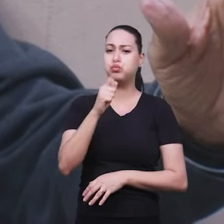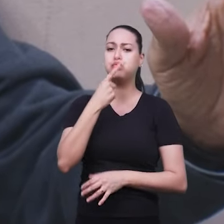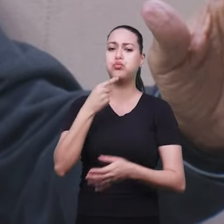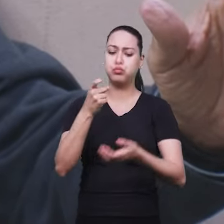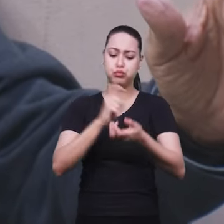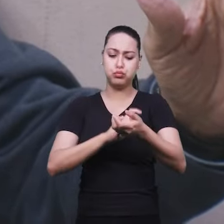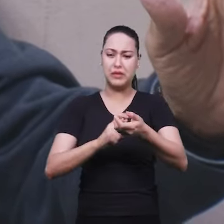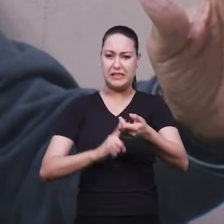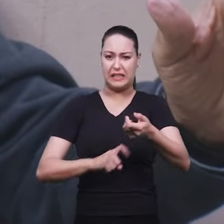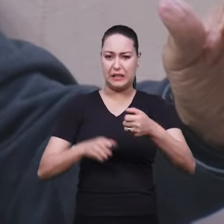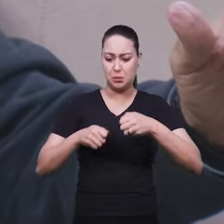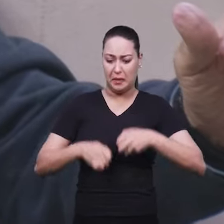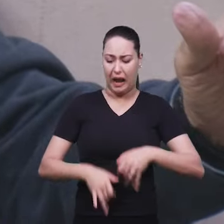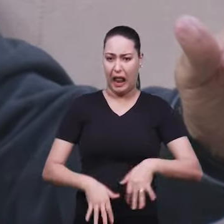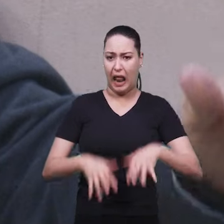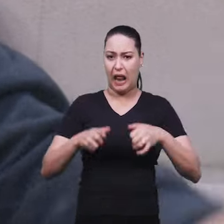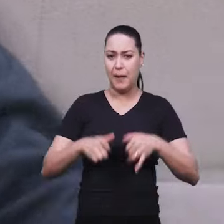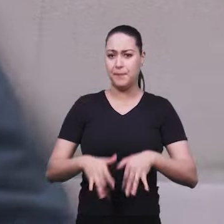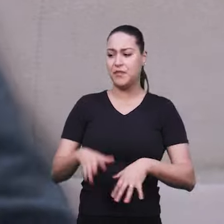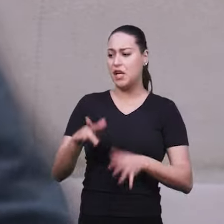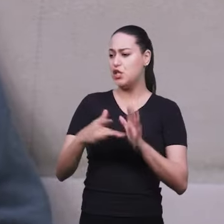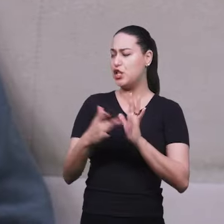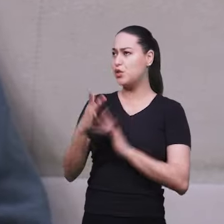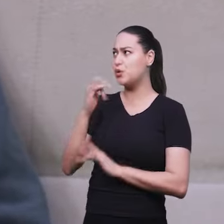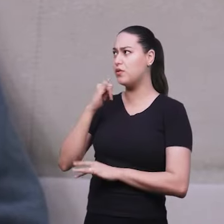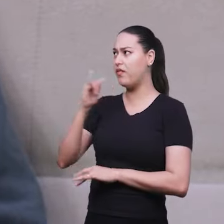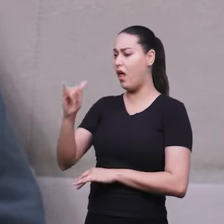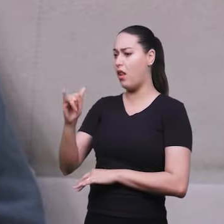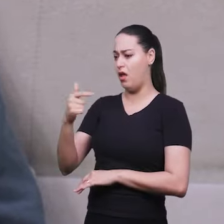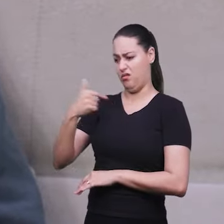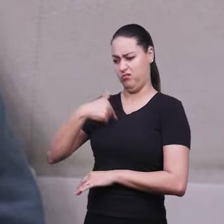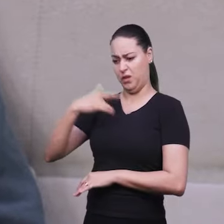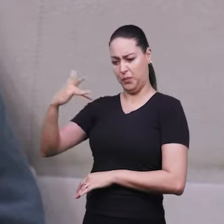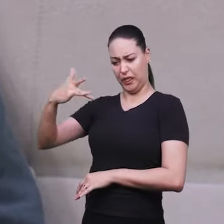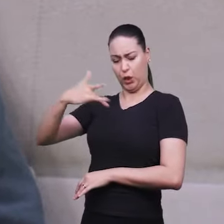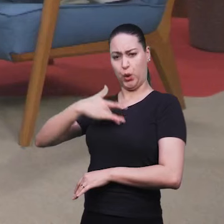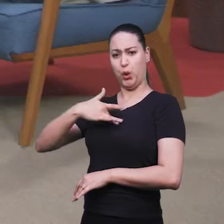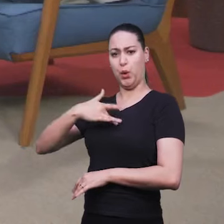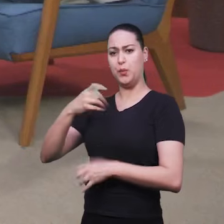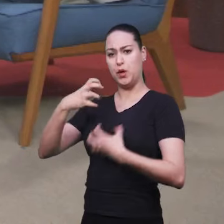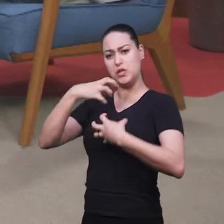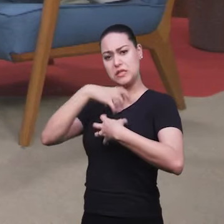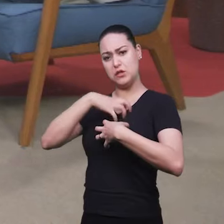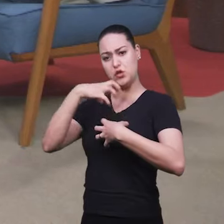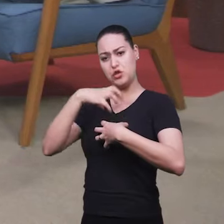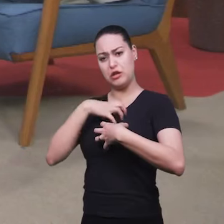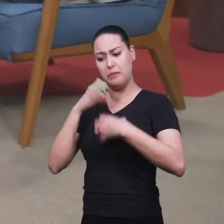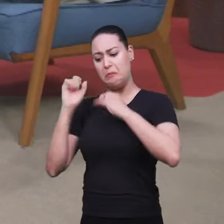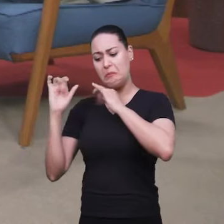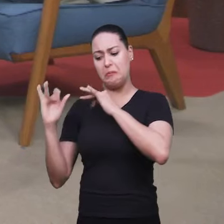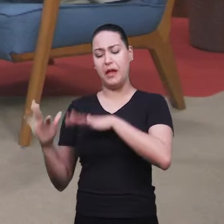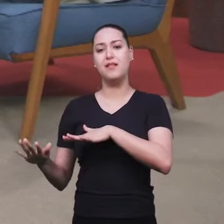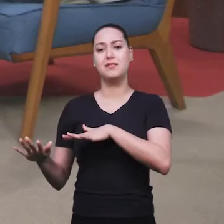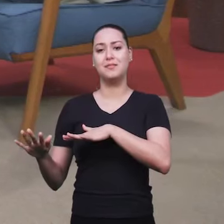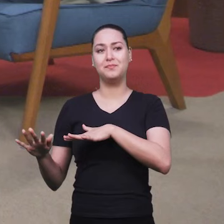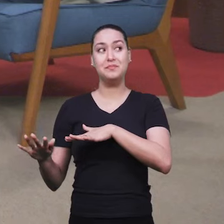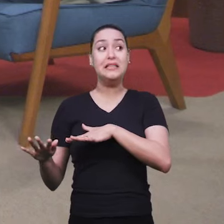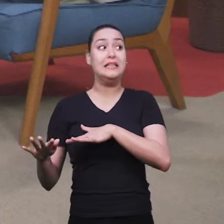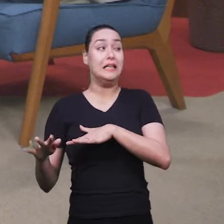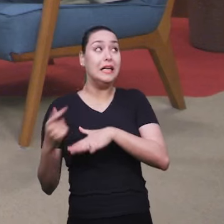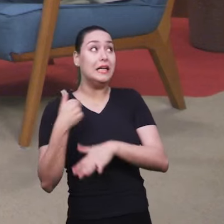mim saiu virtude. Glórias ao nome do Senhor. E uma vez sendo beneficiada pela virtude, ela